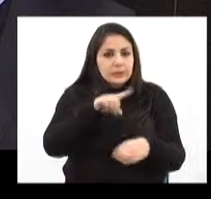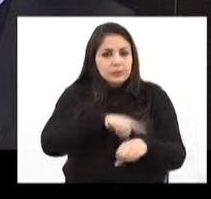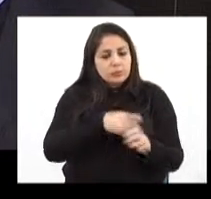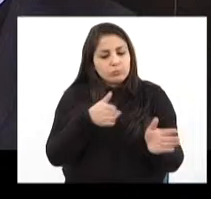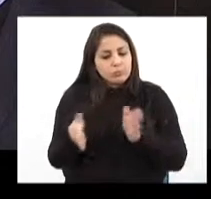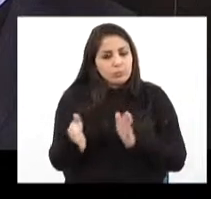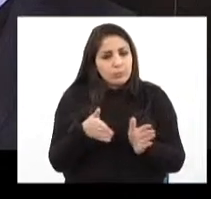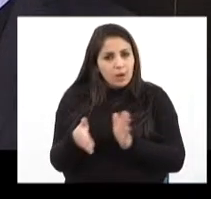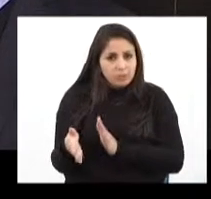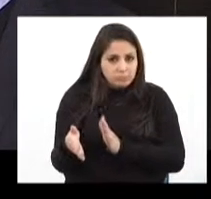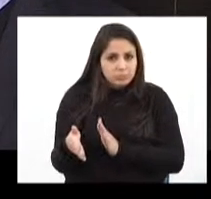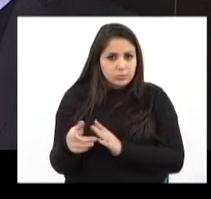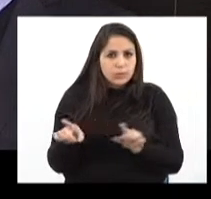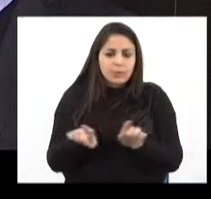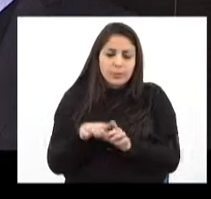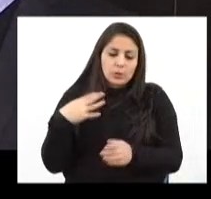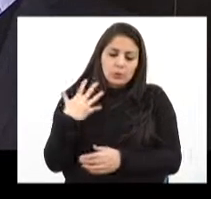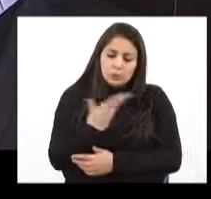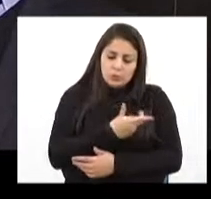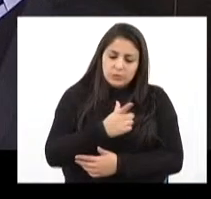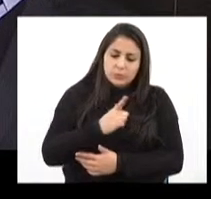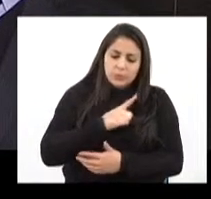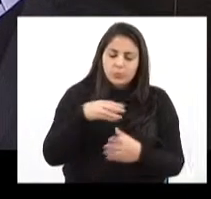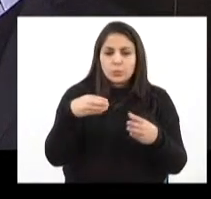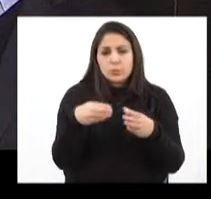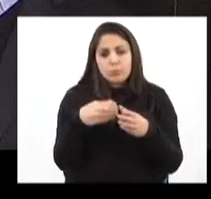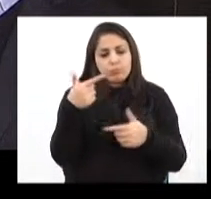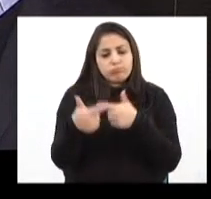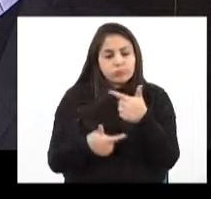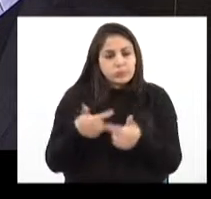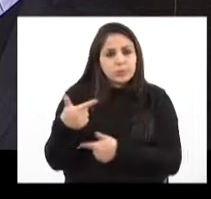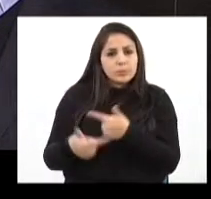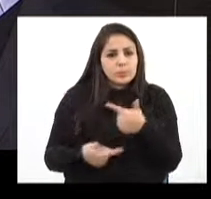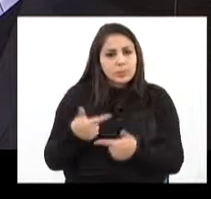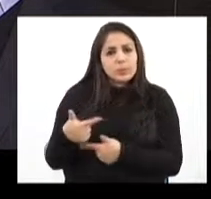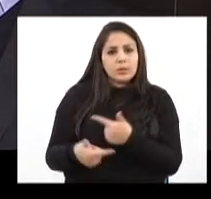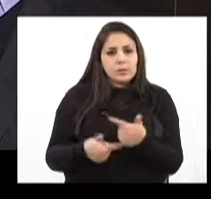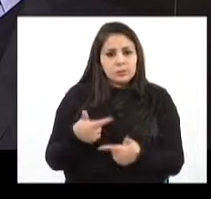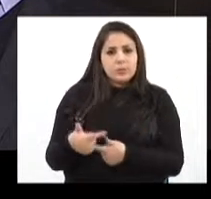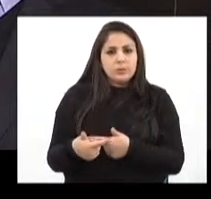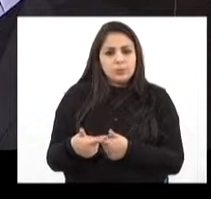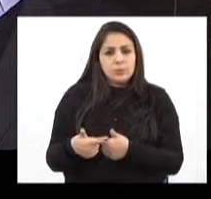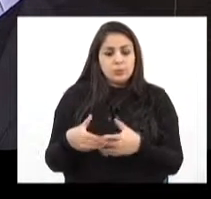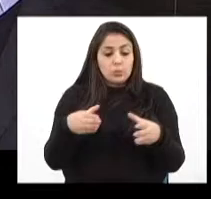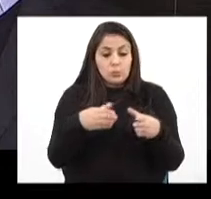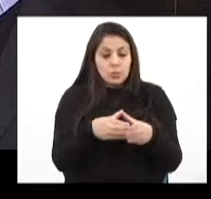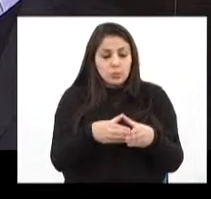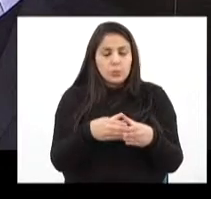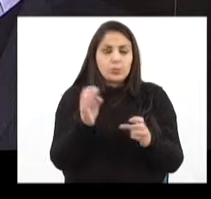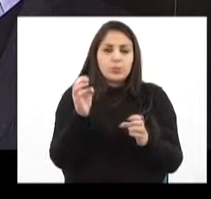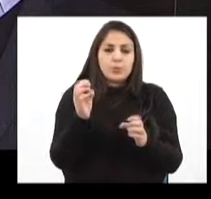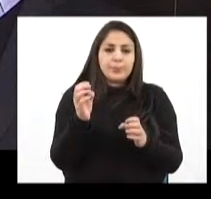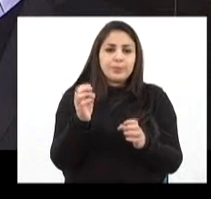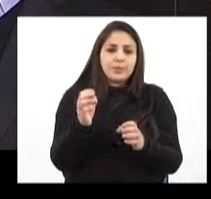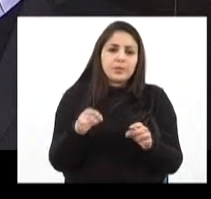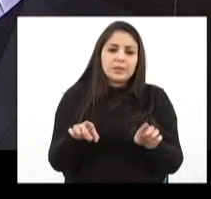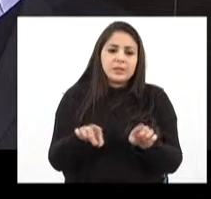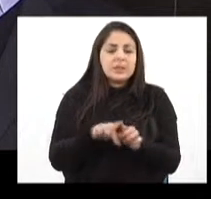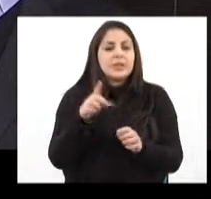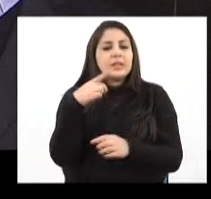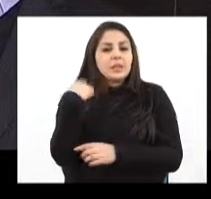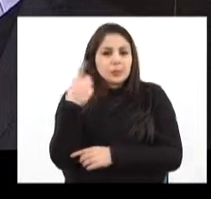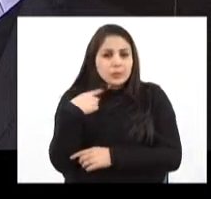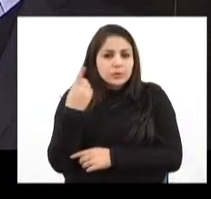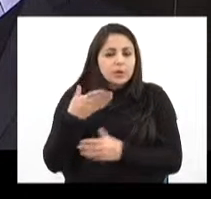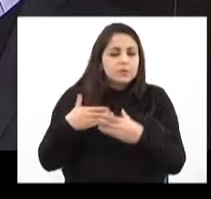acontecer dentro do prazo dessa normalidade. Nós temos um grupo que está trabalhando, tanto o Poder Executivo, um grupo de empresários e